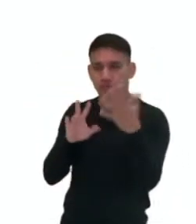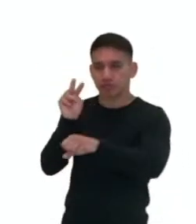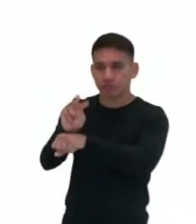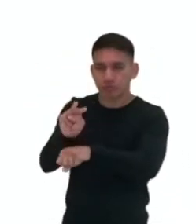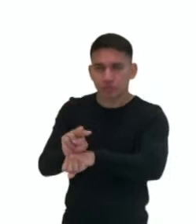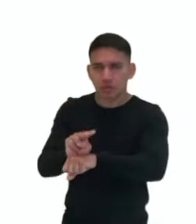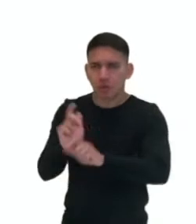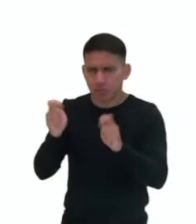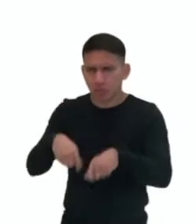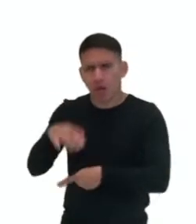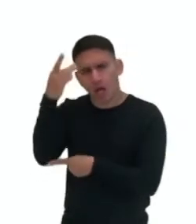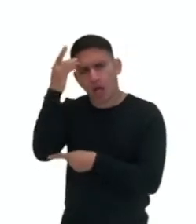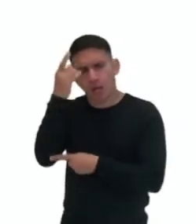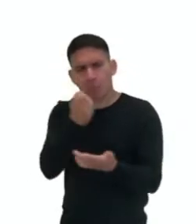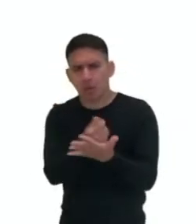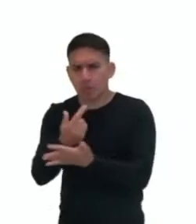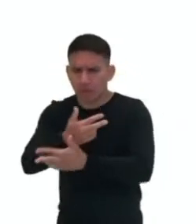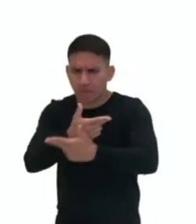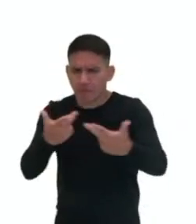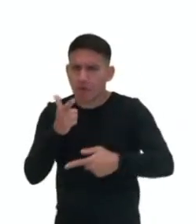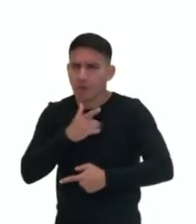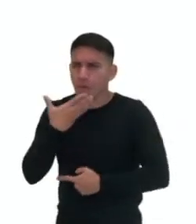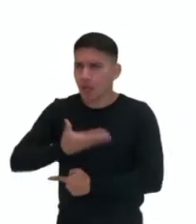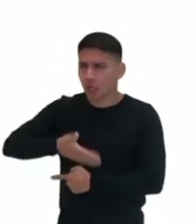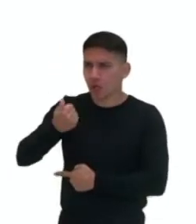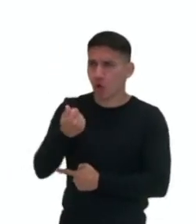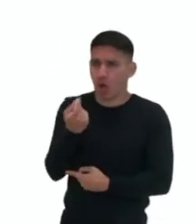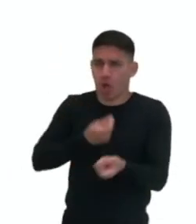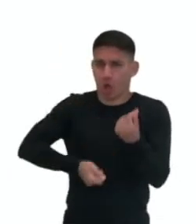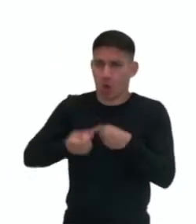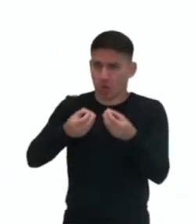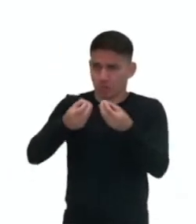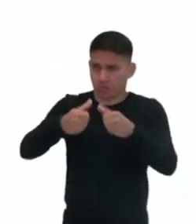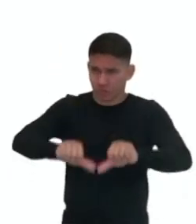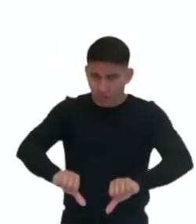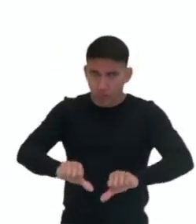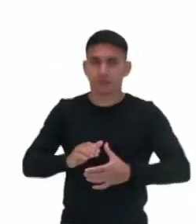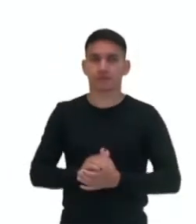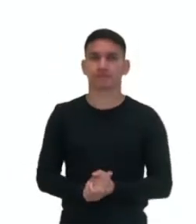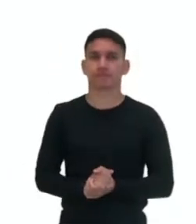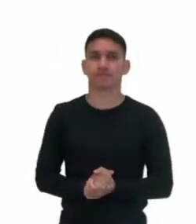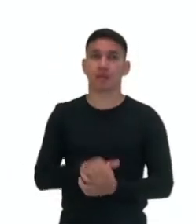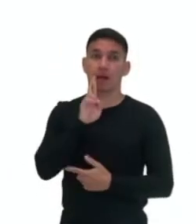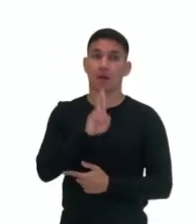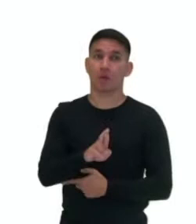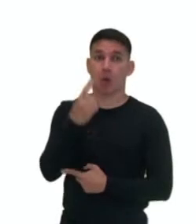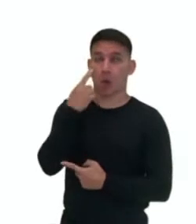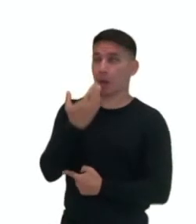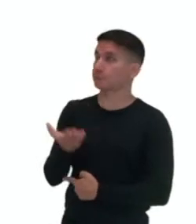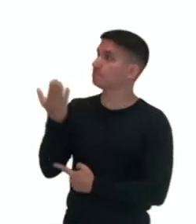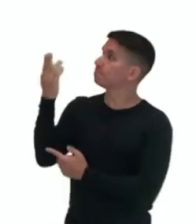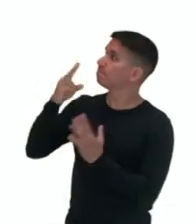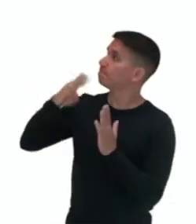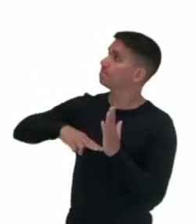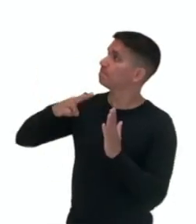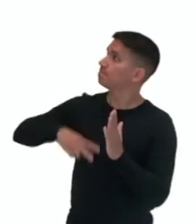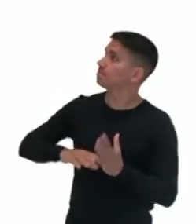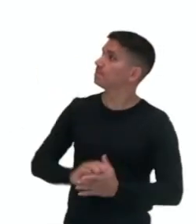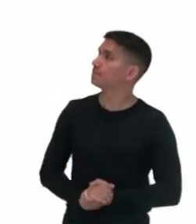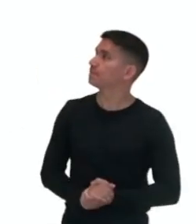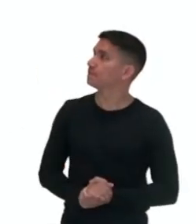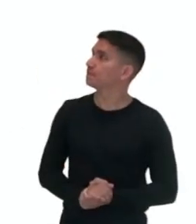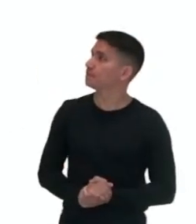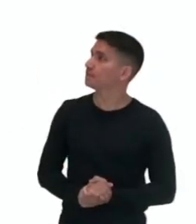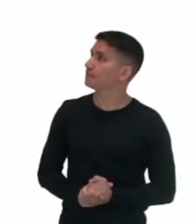à economia, que vive em crise? Sim, a chamada economia circular trata de manter o máximo